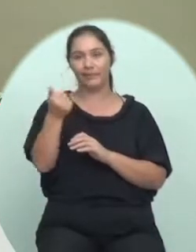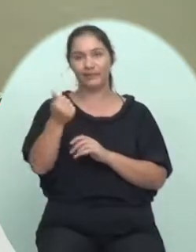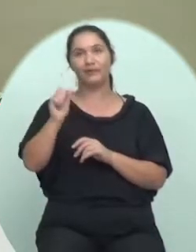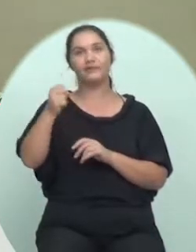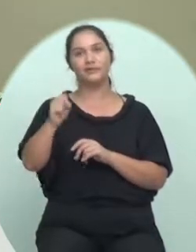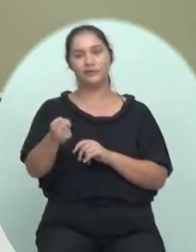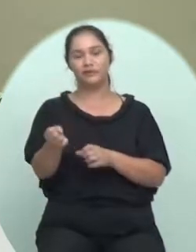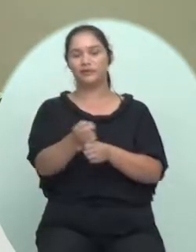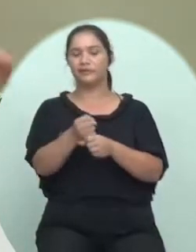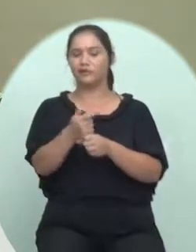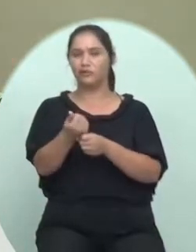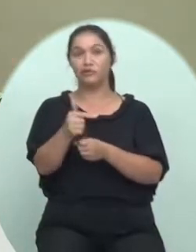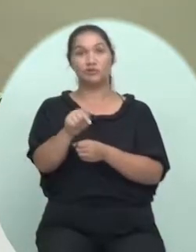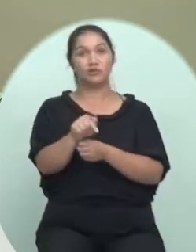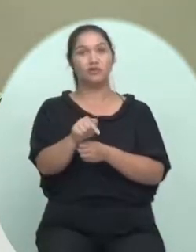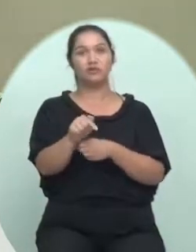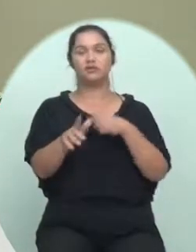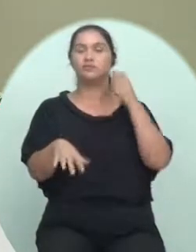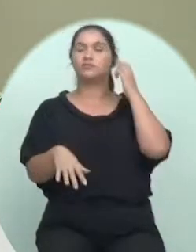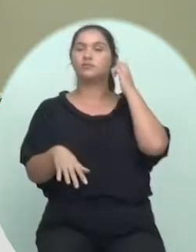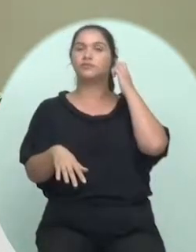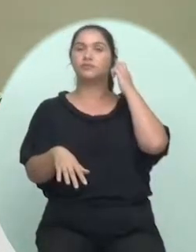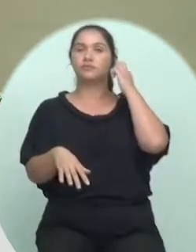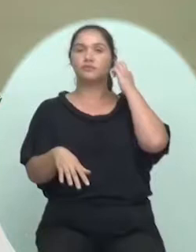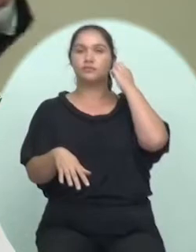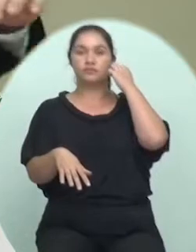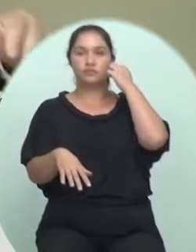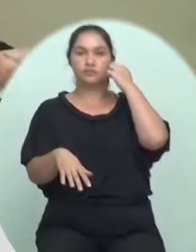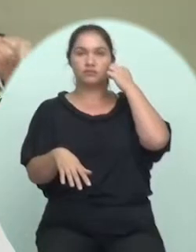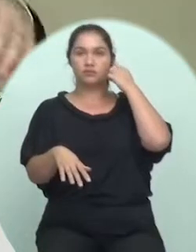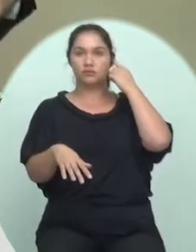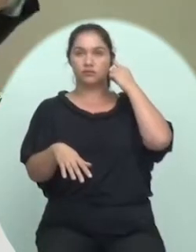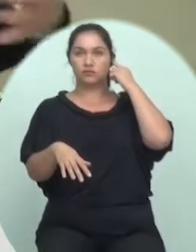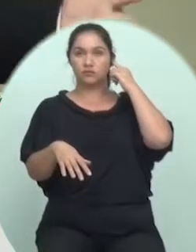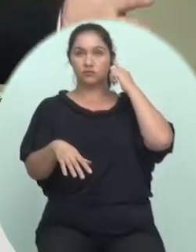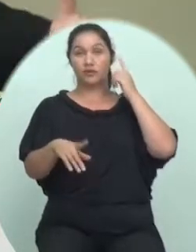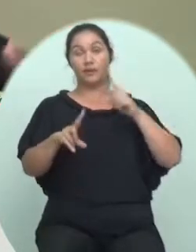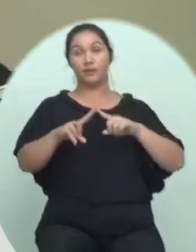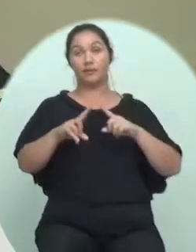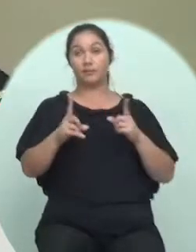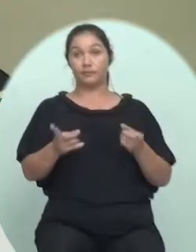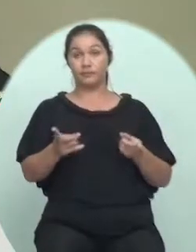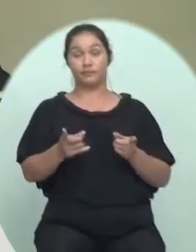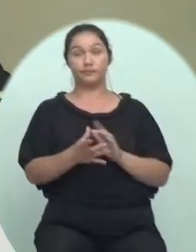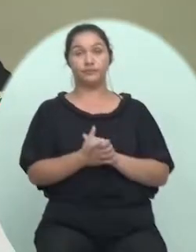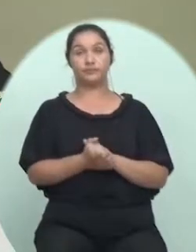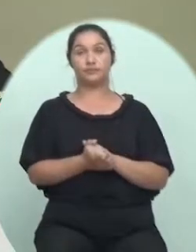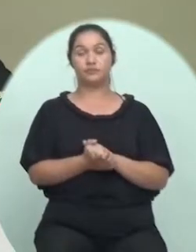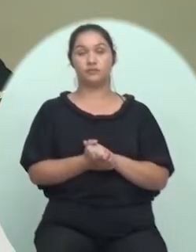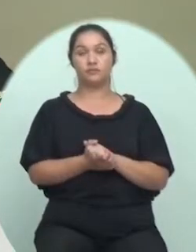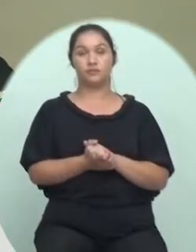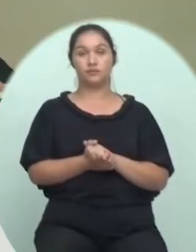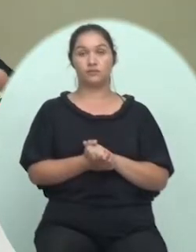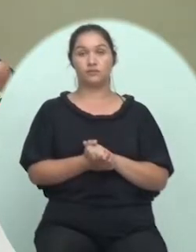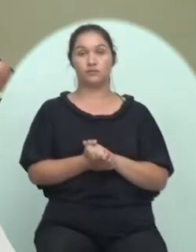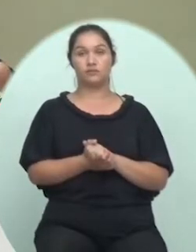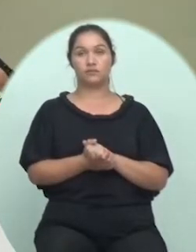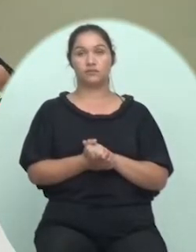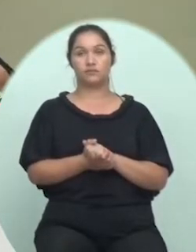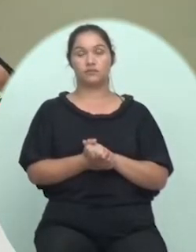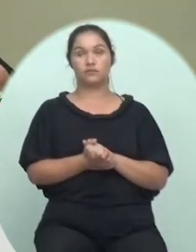limpado naquela vez em 2017, final de 2017, dado uma pequena abertura, mas como já fazia muito tempo que estava ali entulhado,